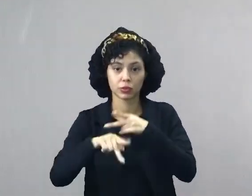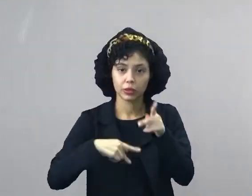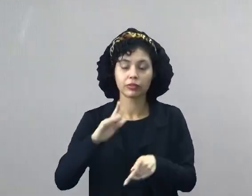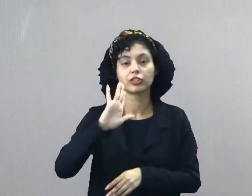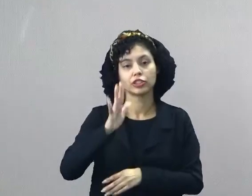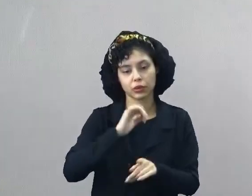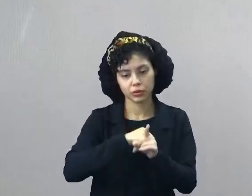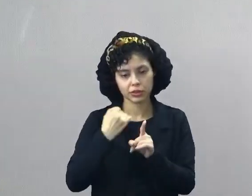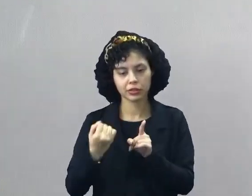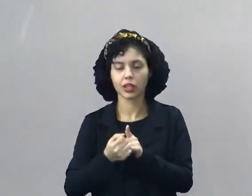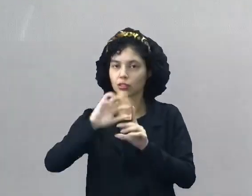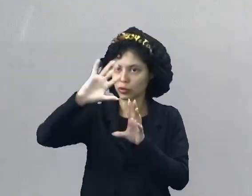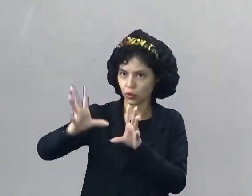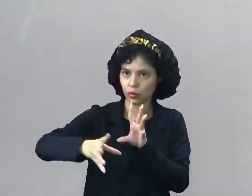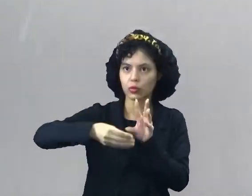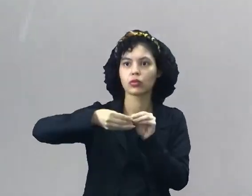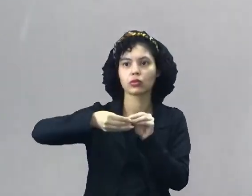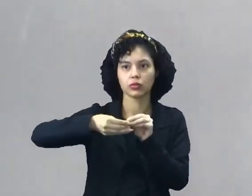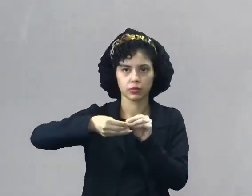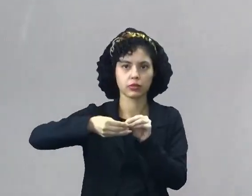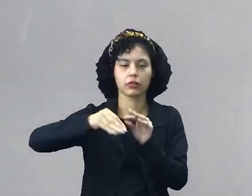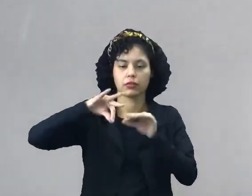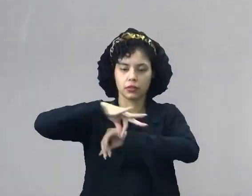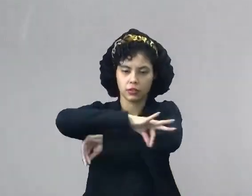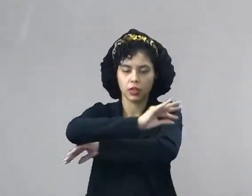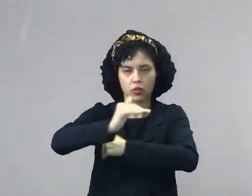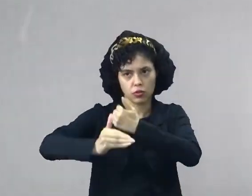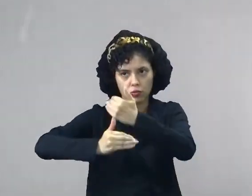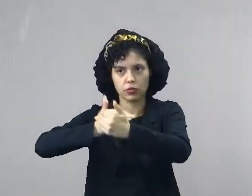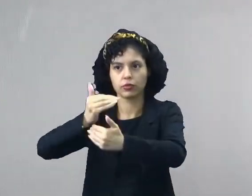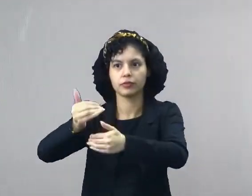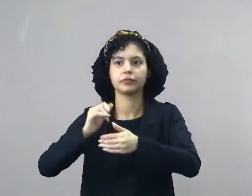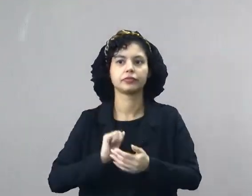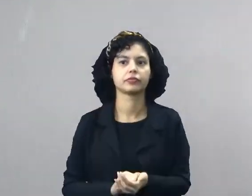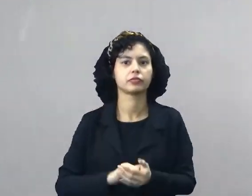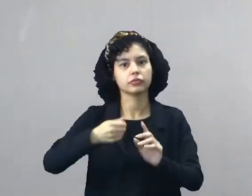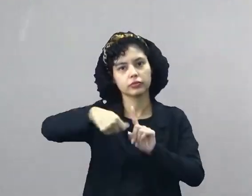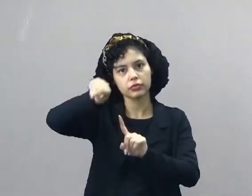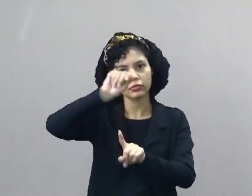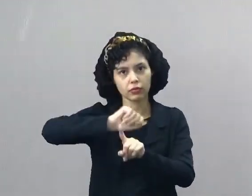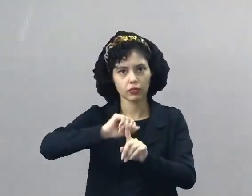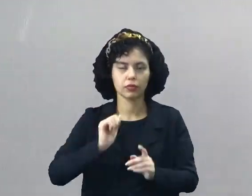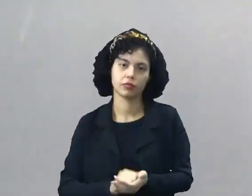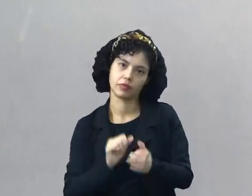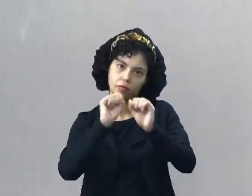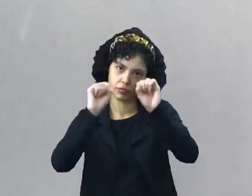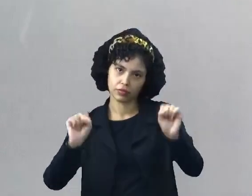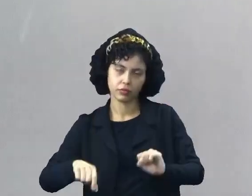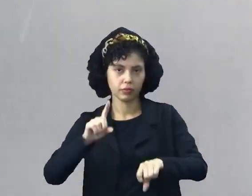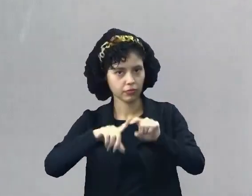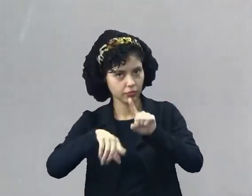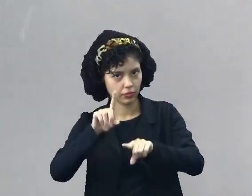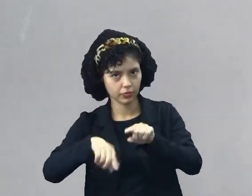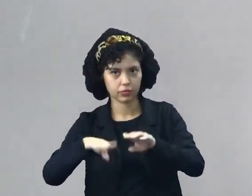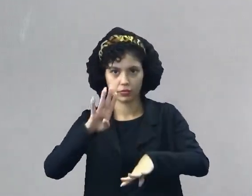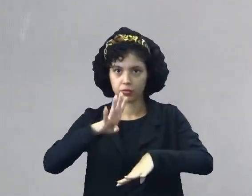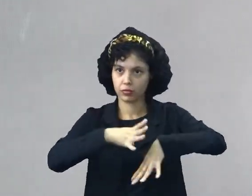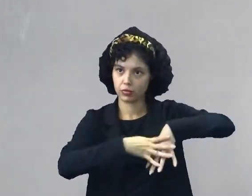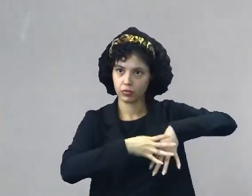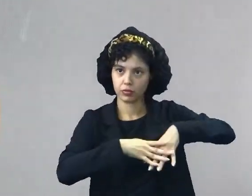já são sociedades complexas, né? Com arquitetura bem desenvolvida, um calendário, um sistema matemático,